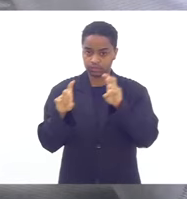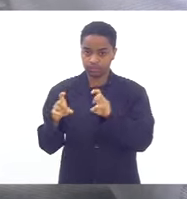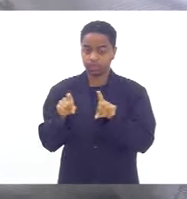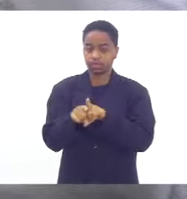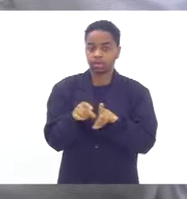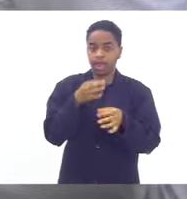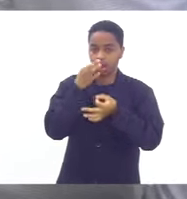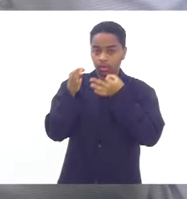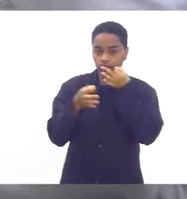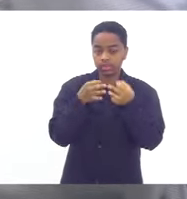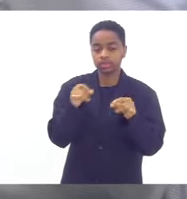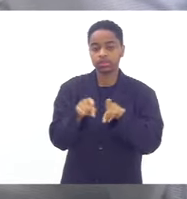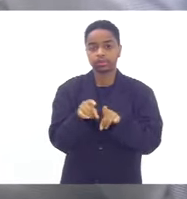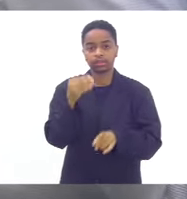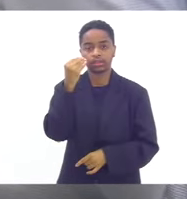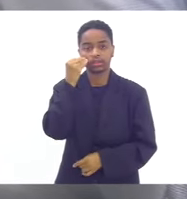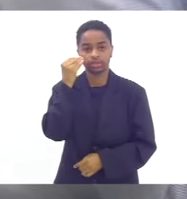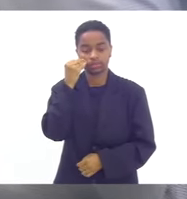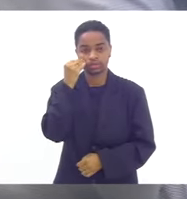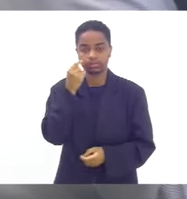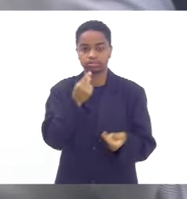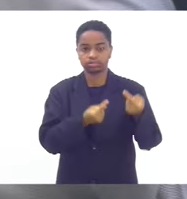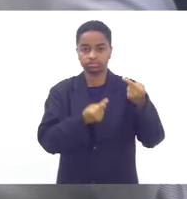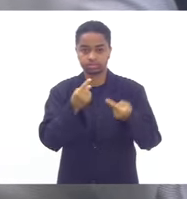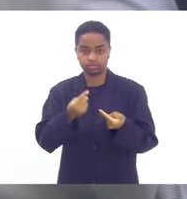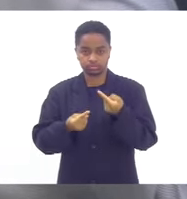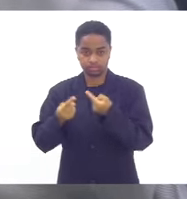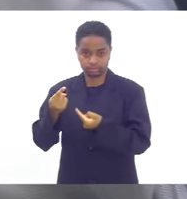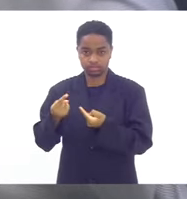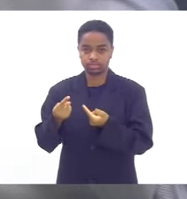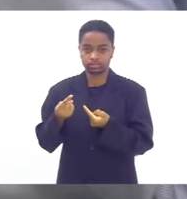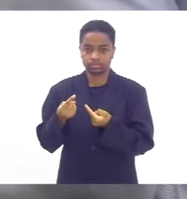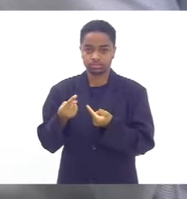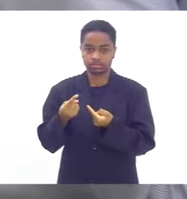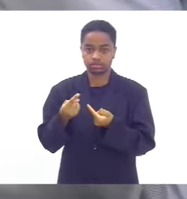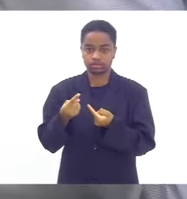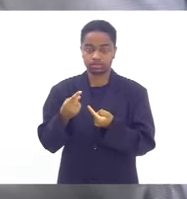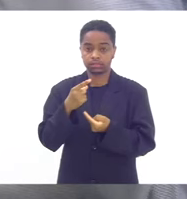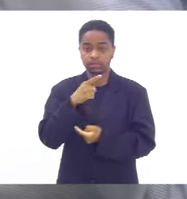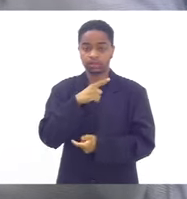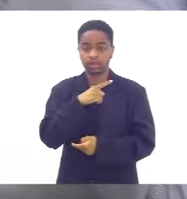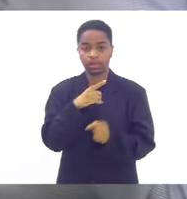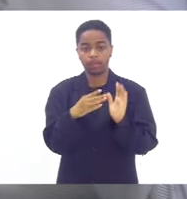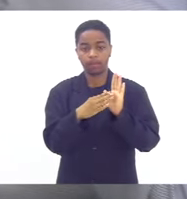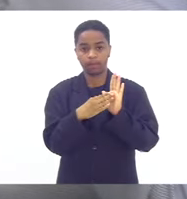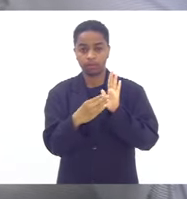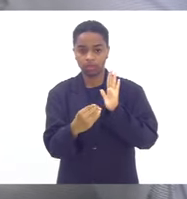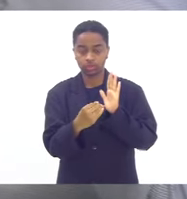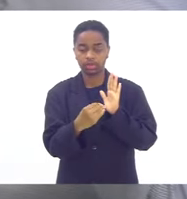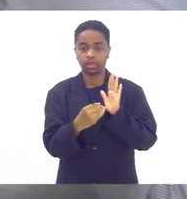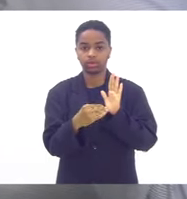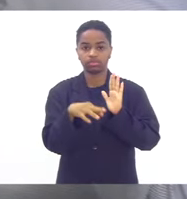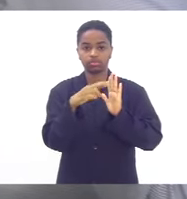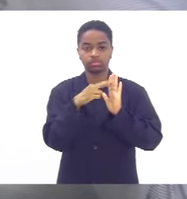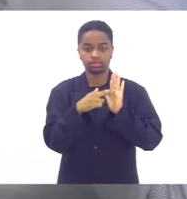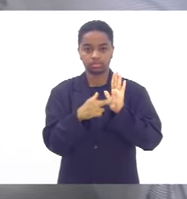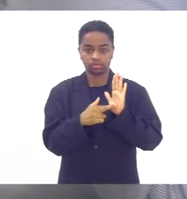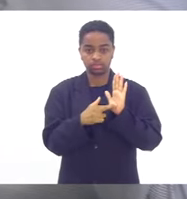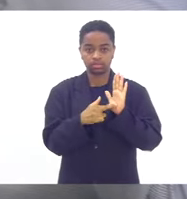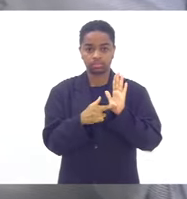argumentado, levado e tentado trazer para a discussão a gente ter um modelo regulatório que